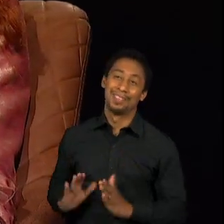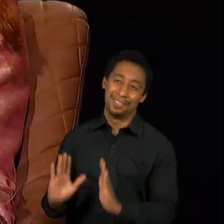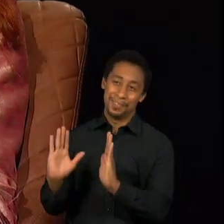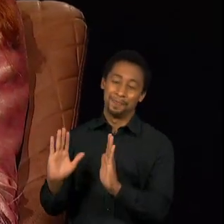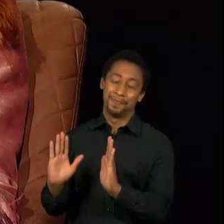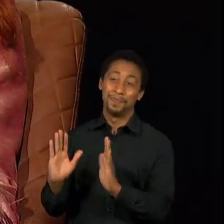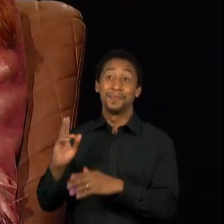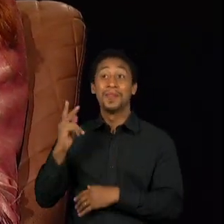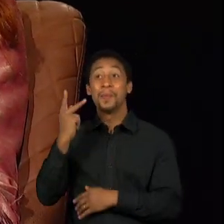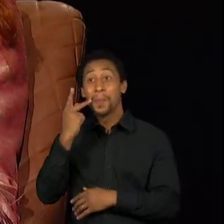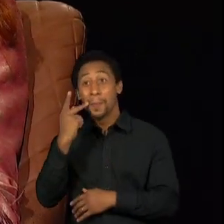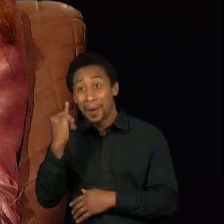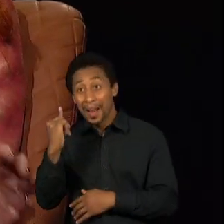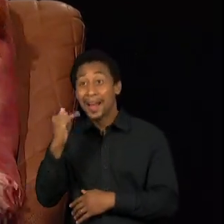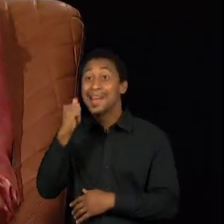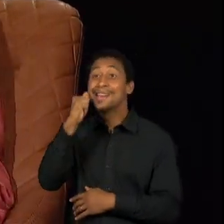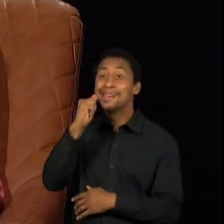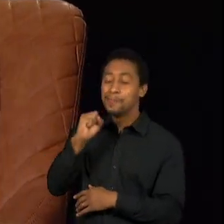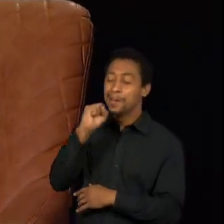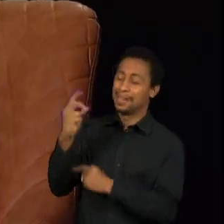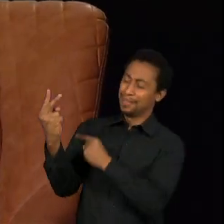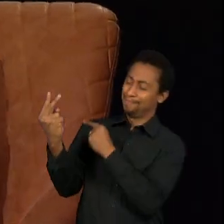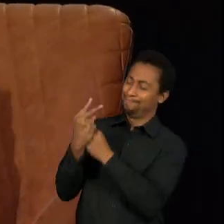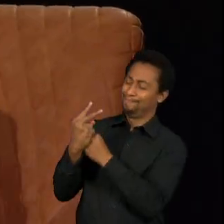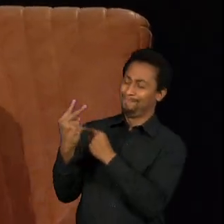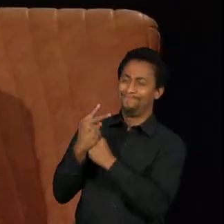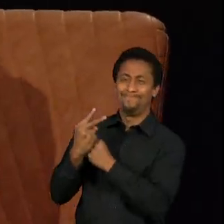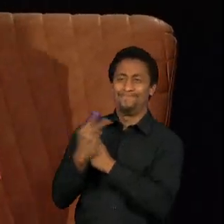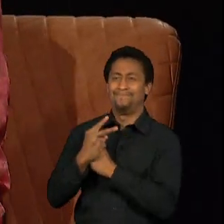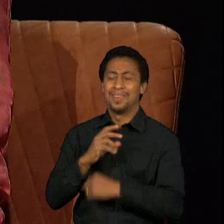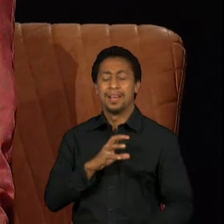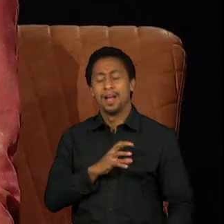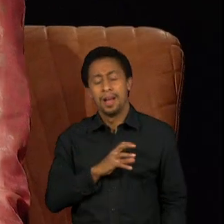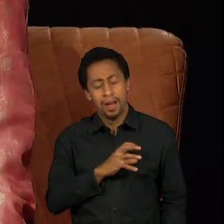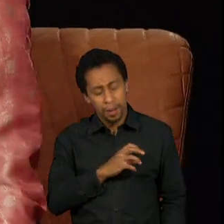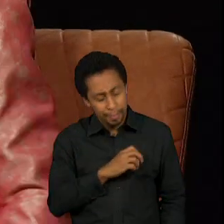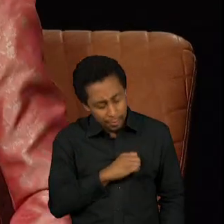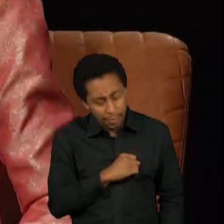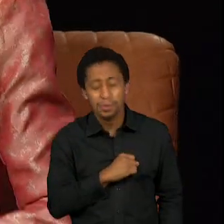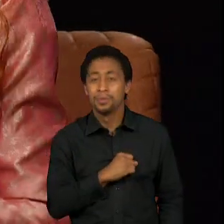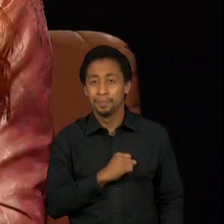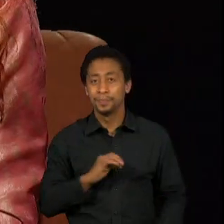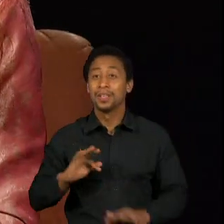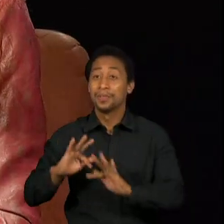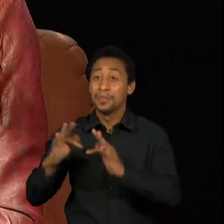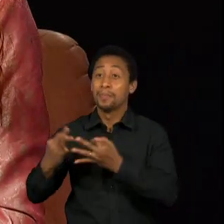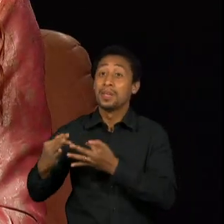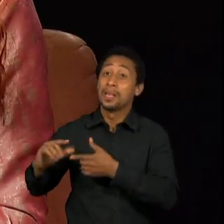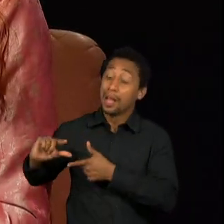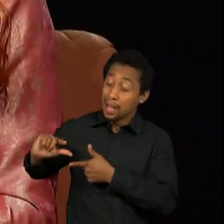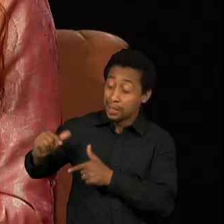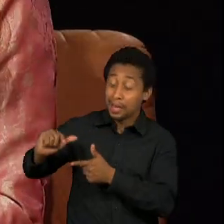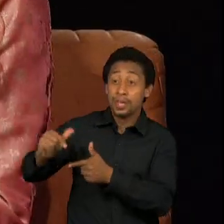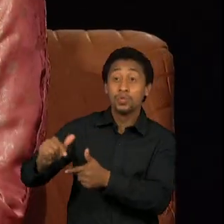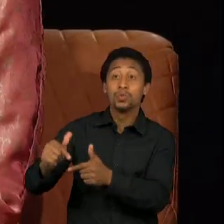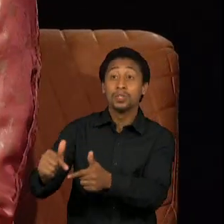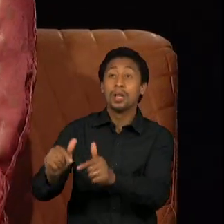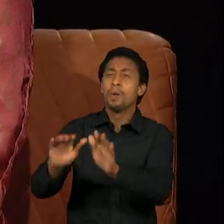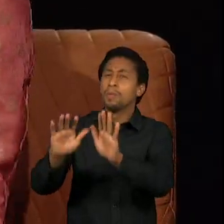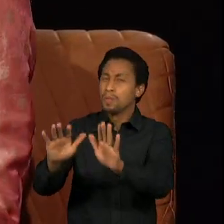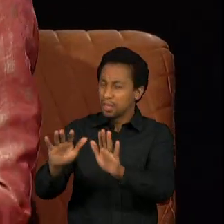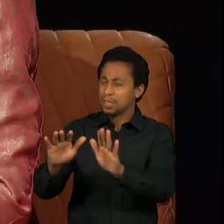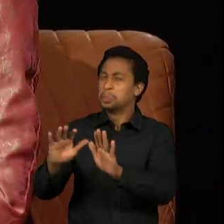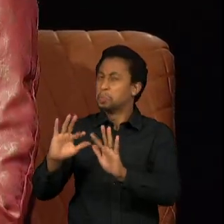amor, imenso amor. É uma família tradicional, mas não era exatamente o que se chama uma família